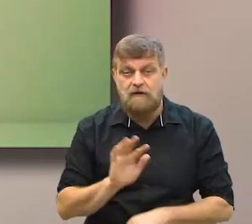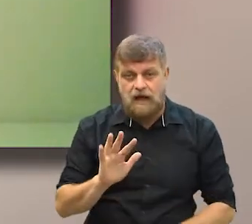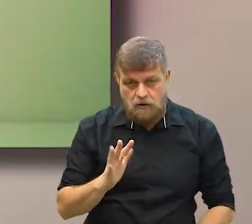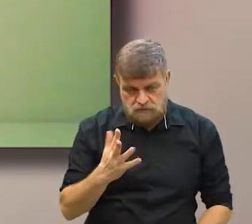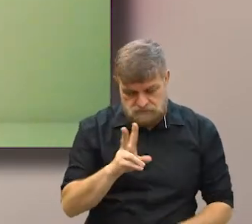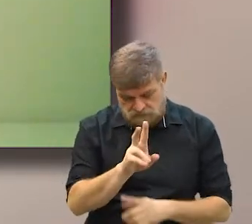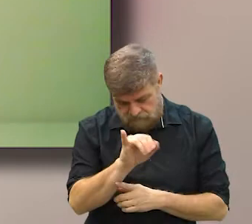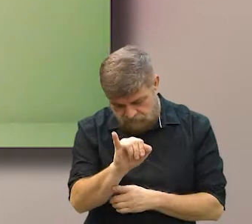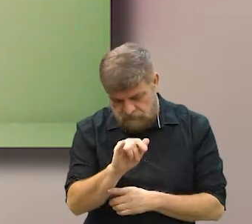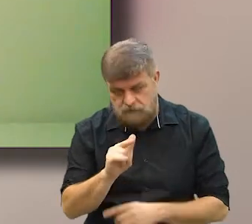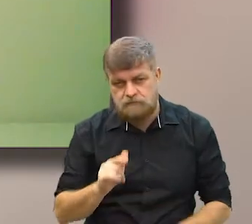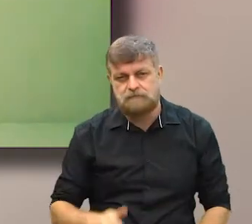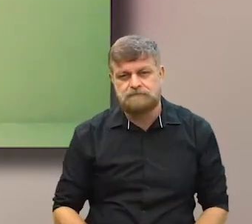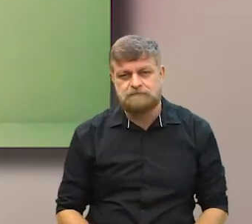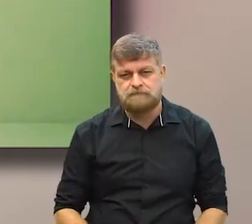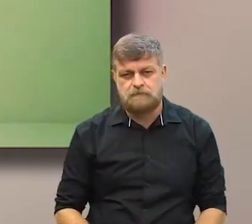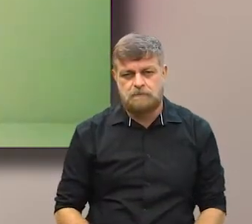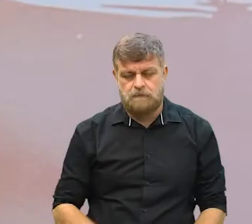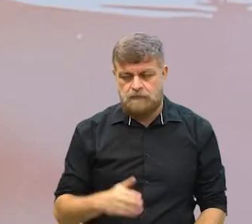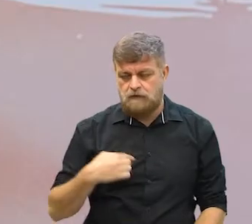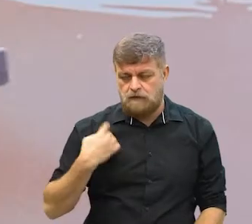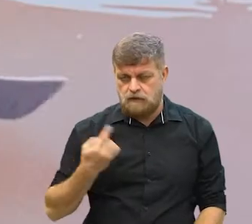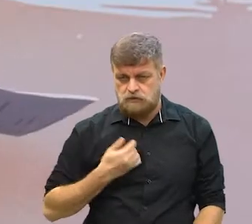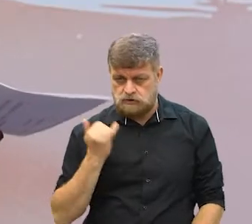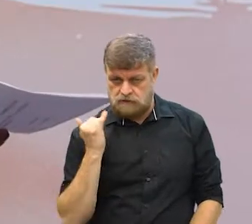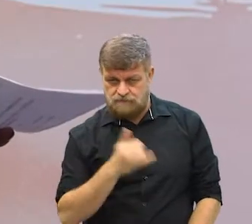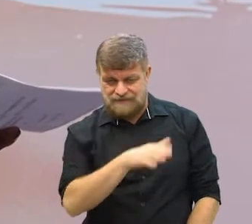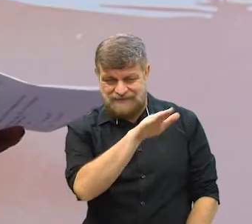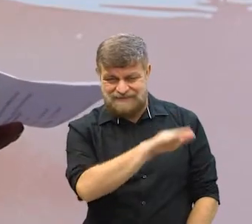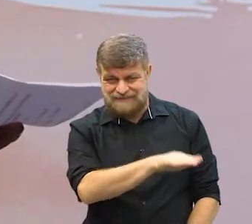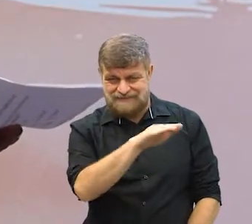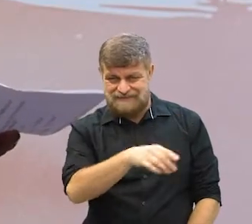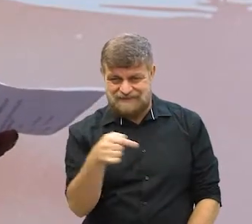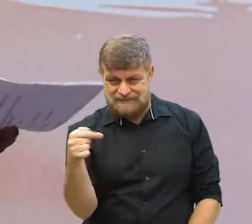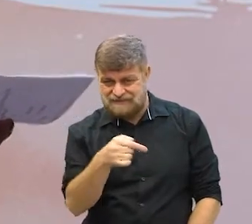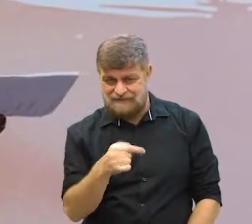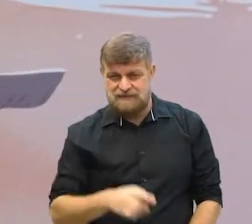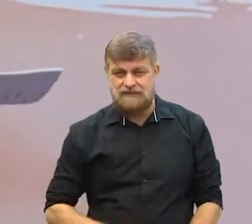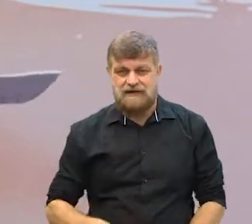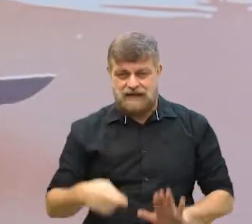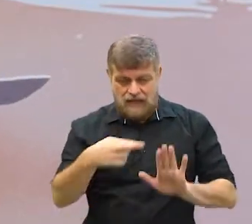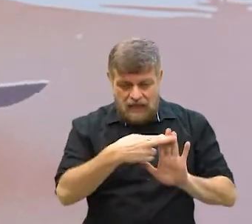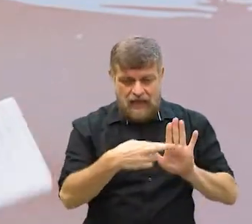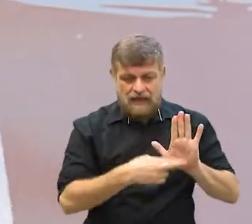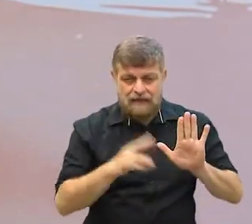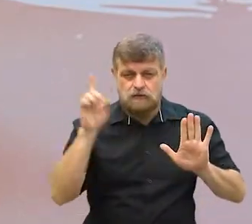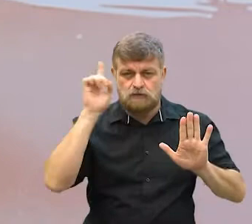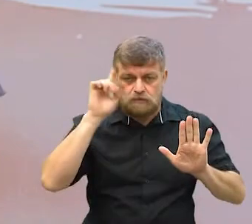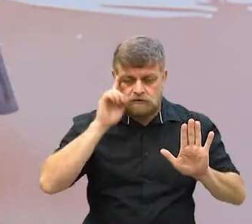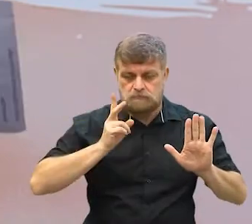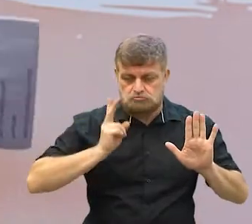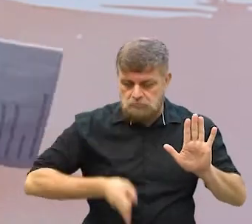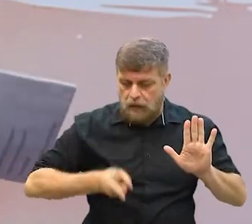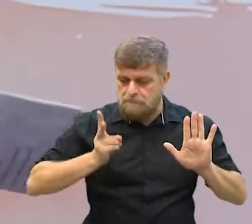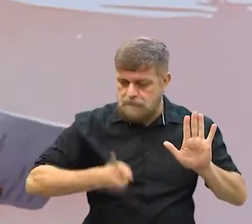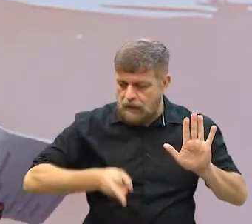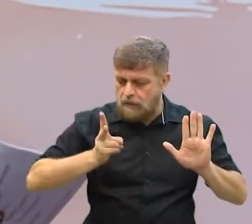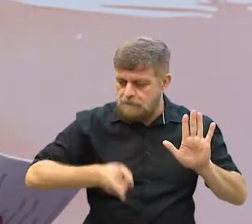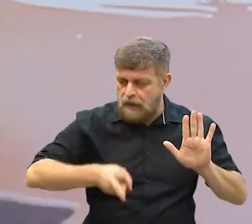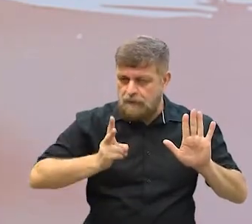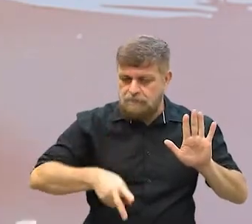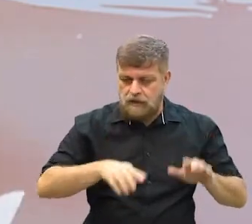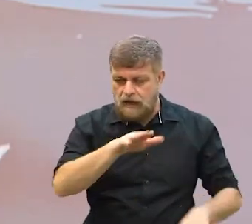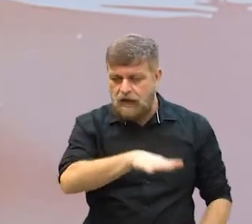isso vai acontecer inexoravelmente. Quando a gente fala de criança, a gente escuta muito falar em rotina, né? Que é importante manter uma rotina